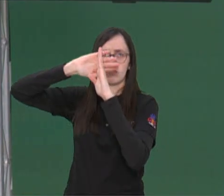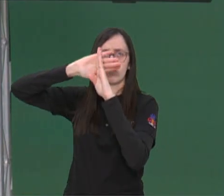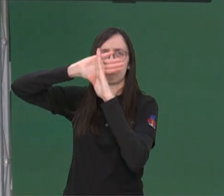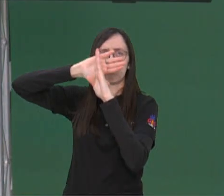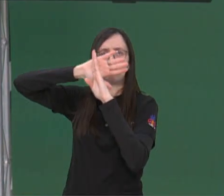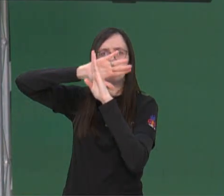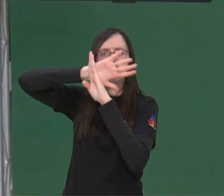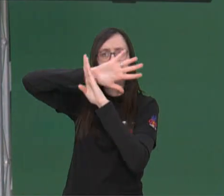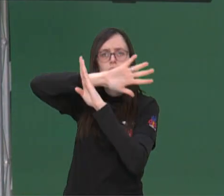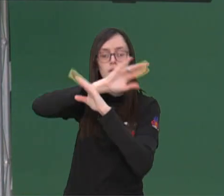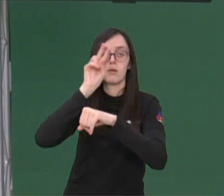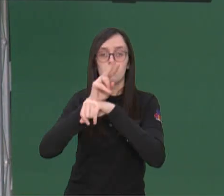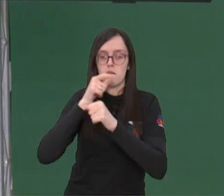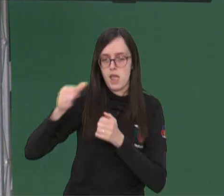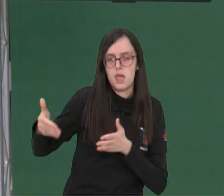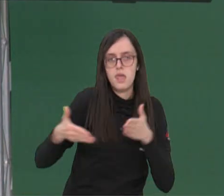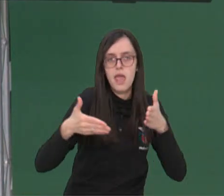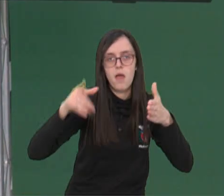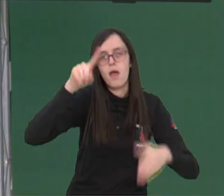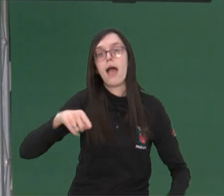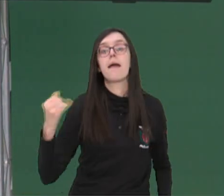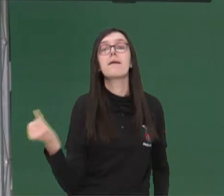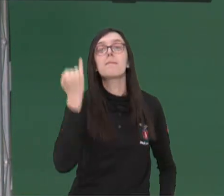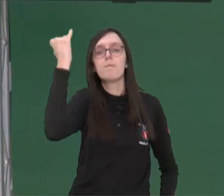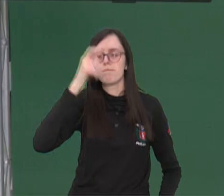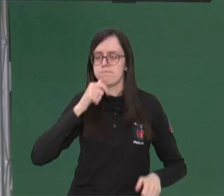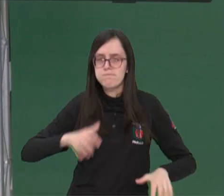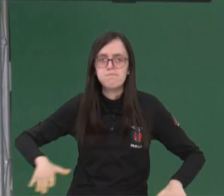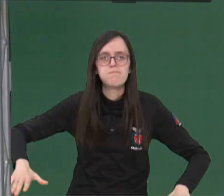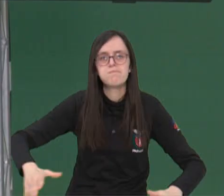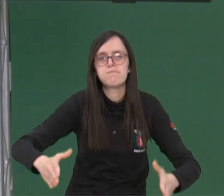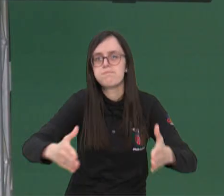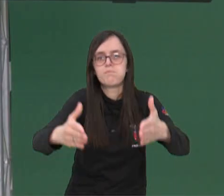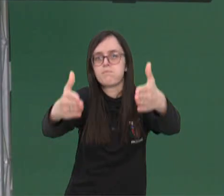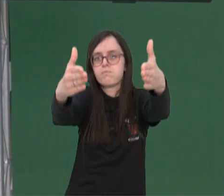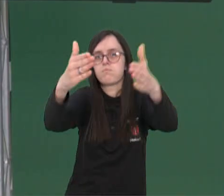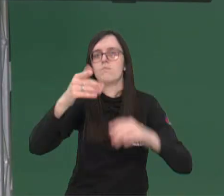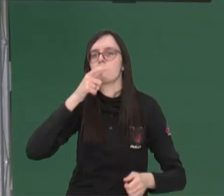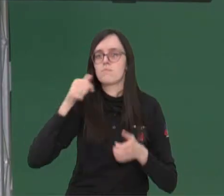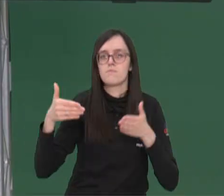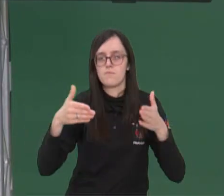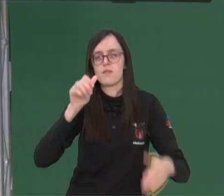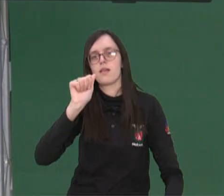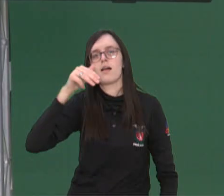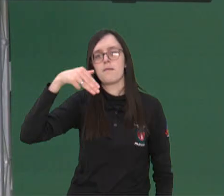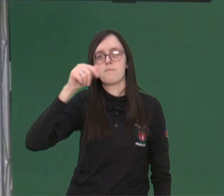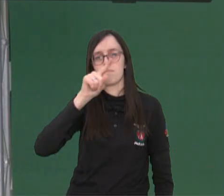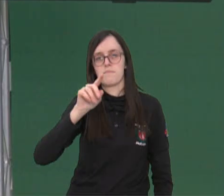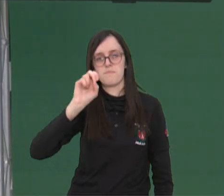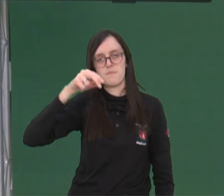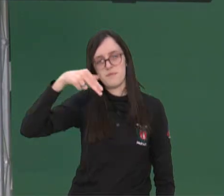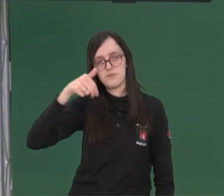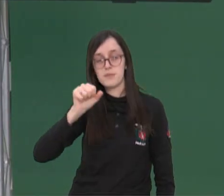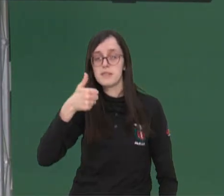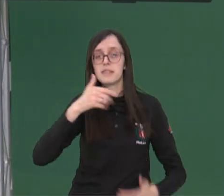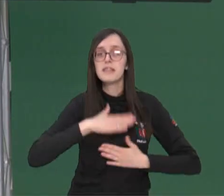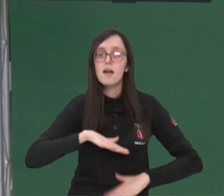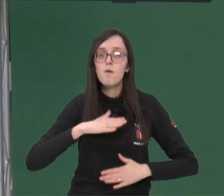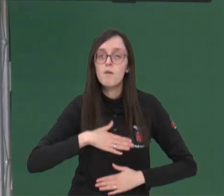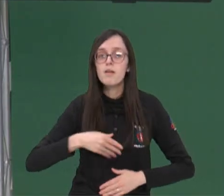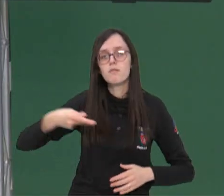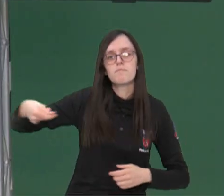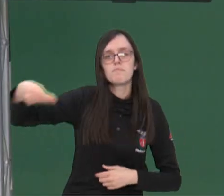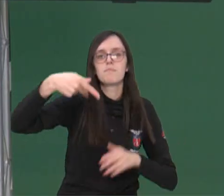proteger esses rios da região como uma importante bacia hidrográfica, aí a bacia do Amazonas. Tranquilo?